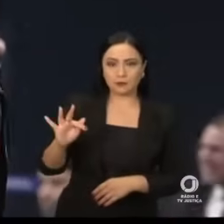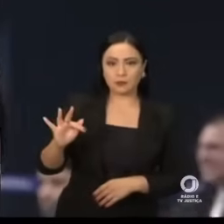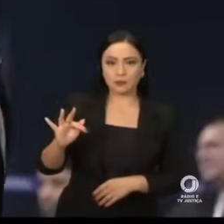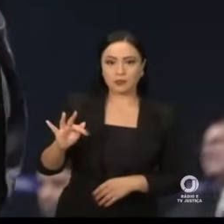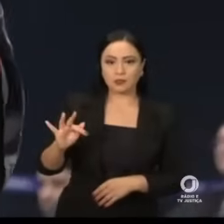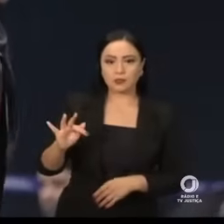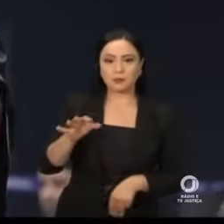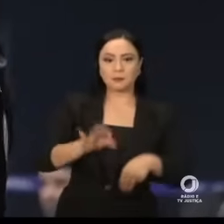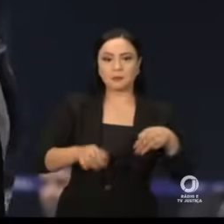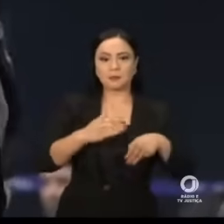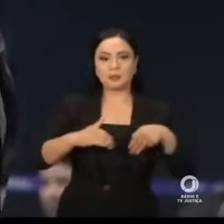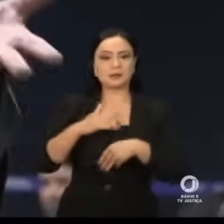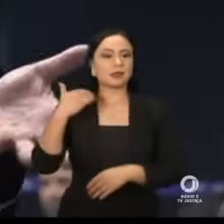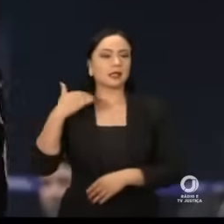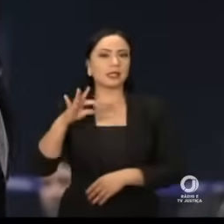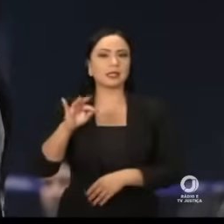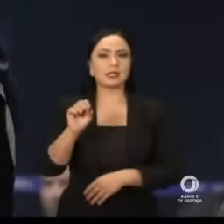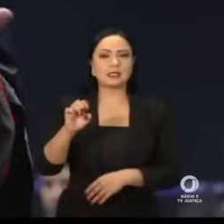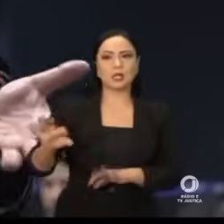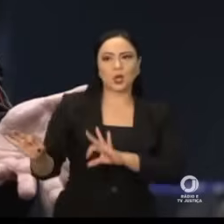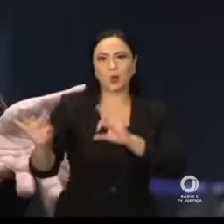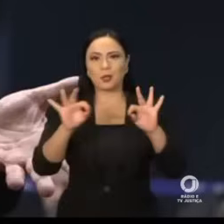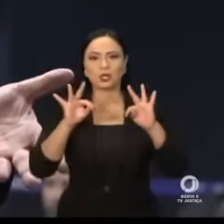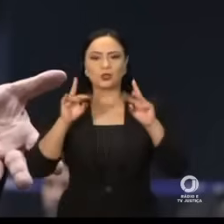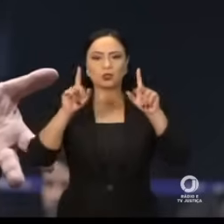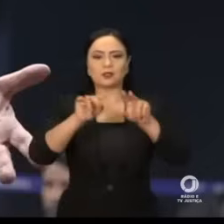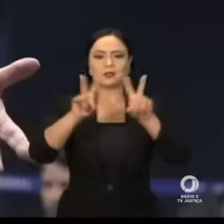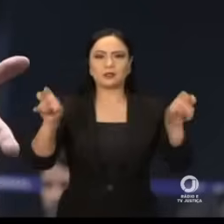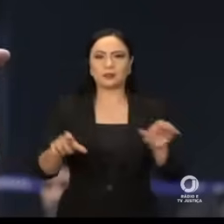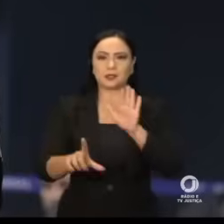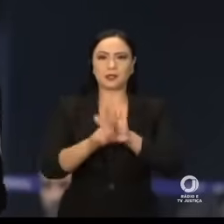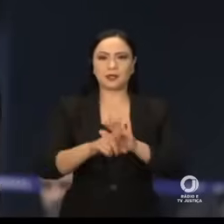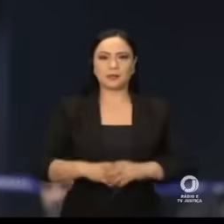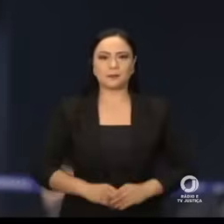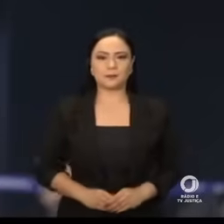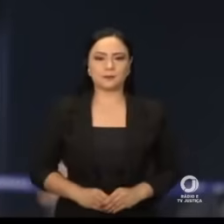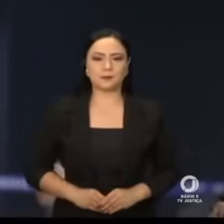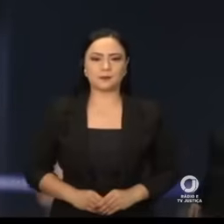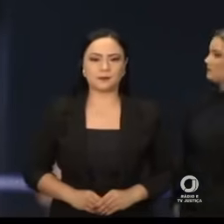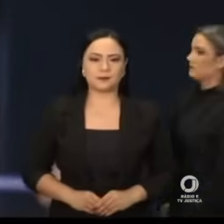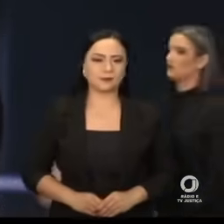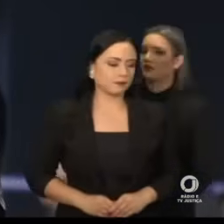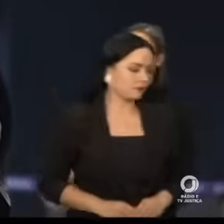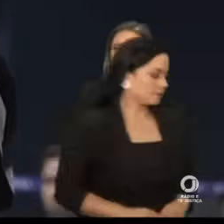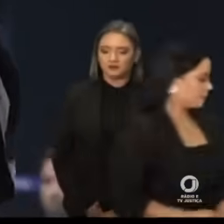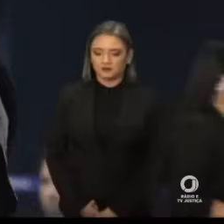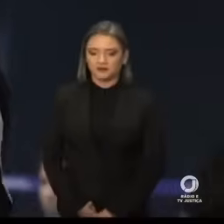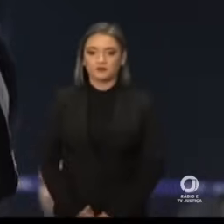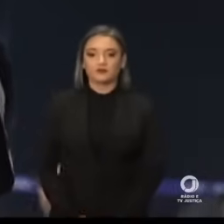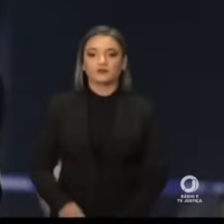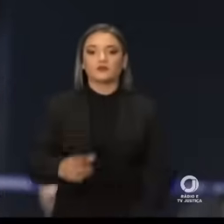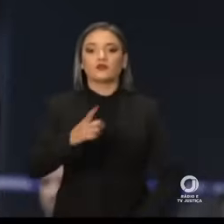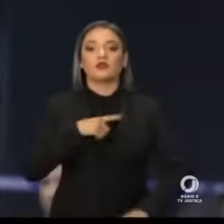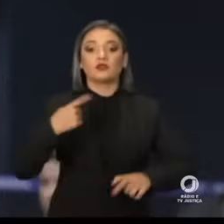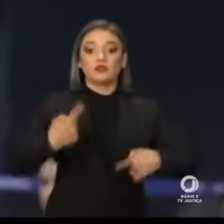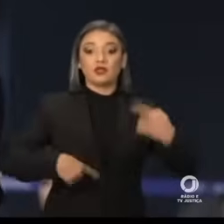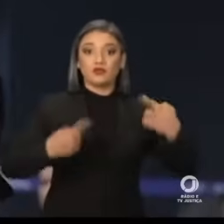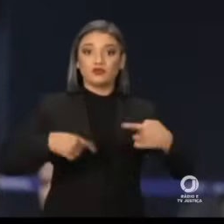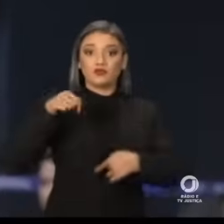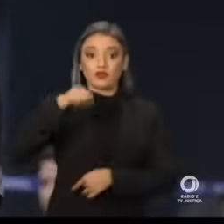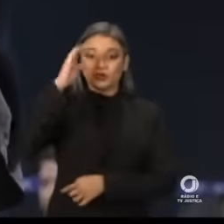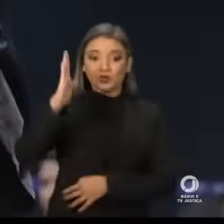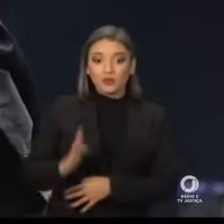ministra Carmen Lúcia, que está no TSE, acompanha todas as questões legislativas, foi discutida a questão aqui no Brasil dos